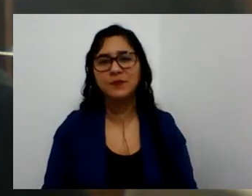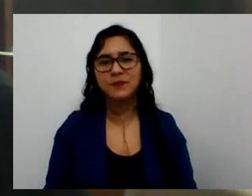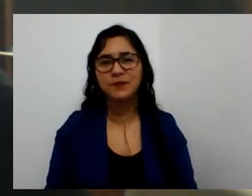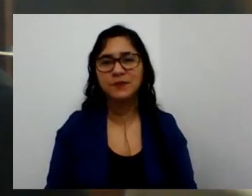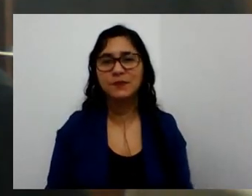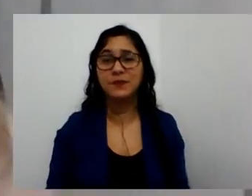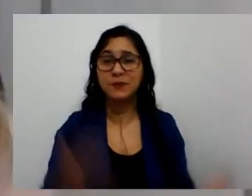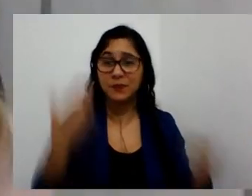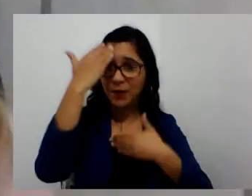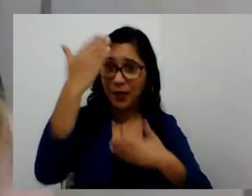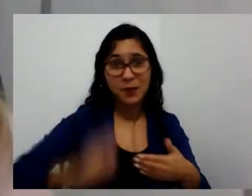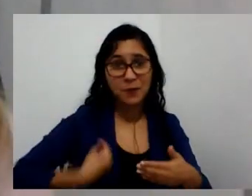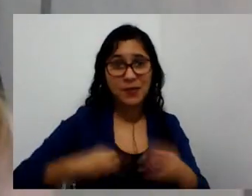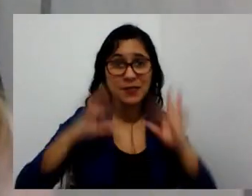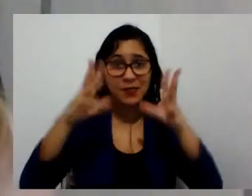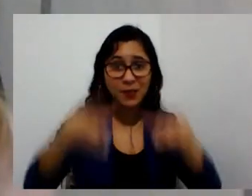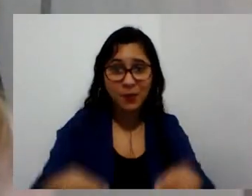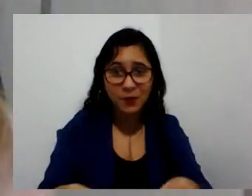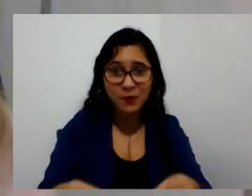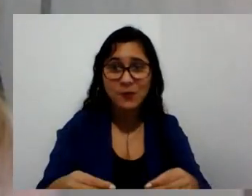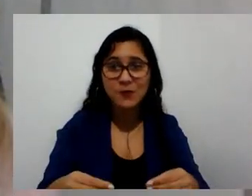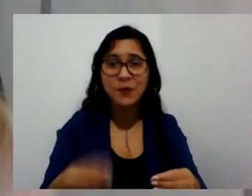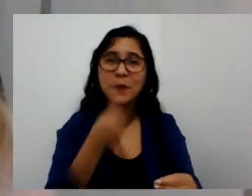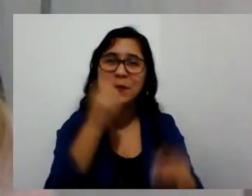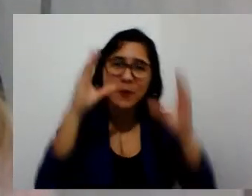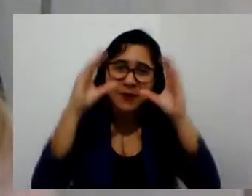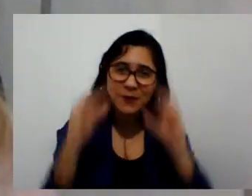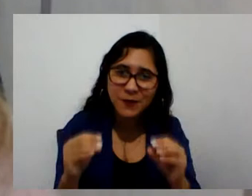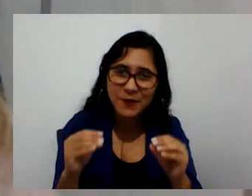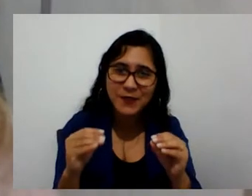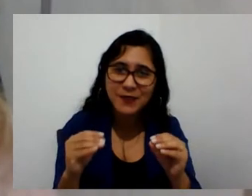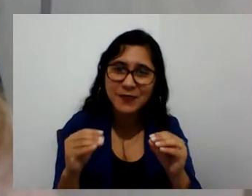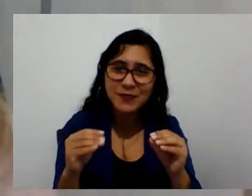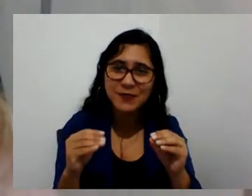Agradeço a presença de todos vocês, tenham uma boa noite.